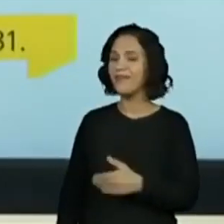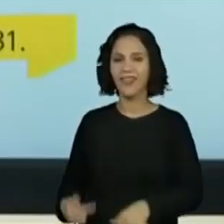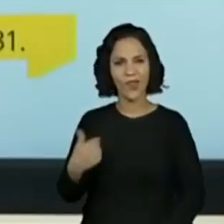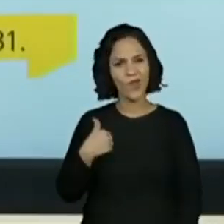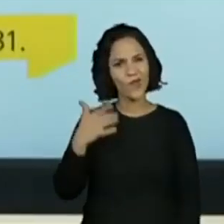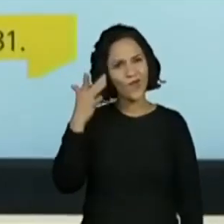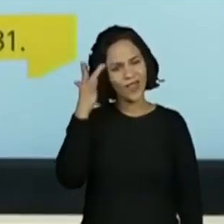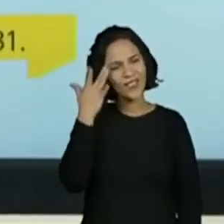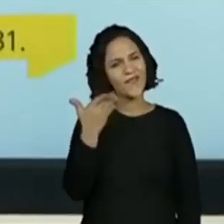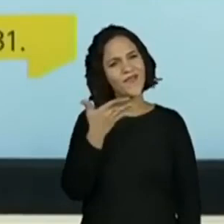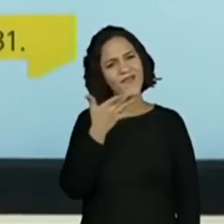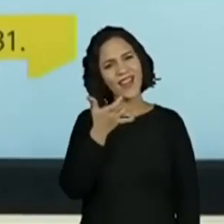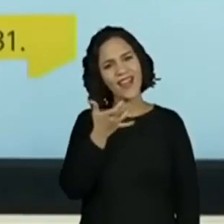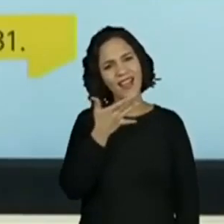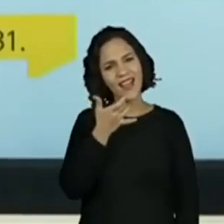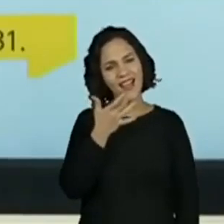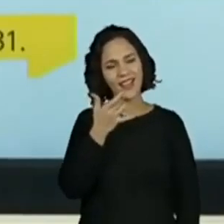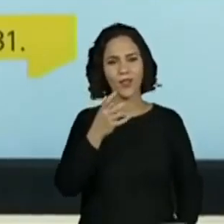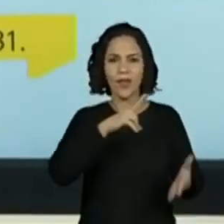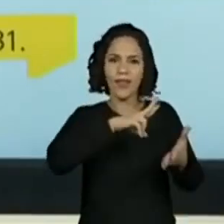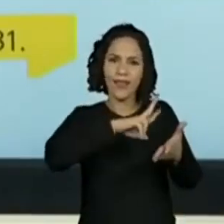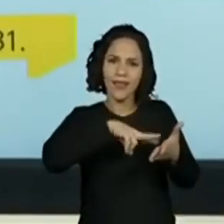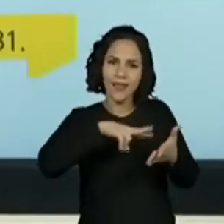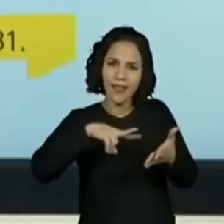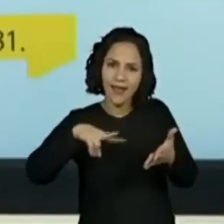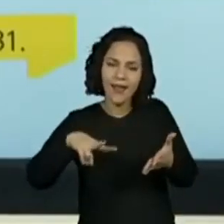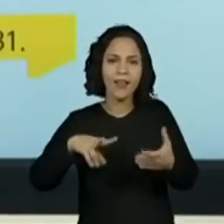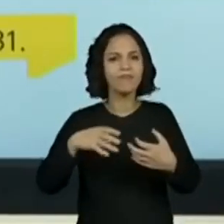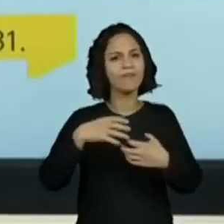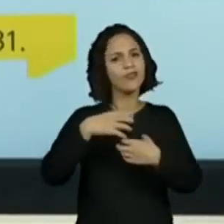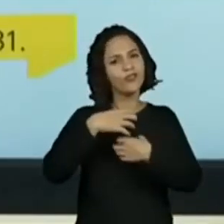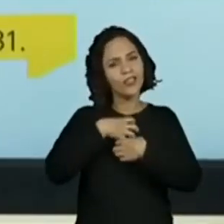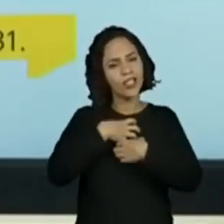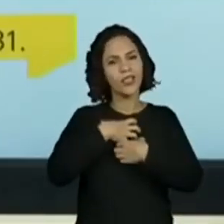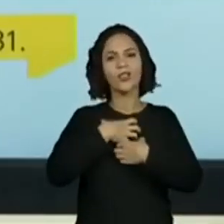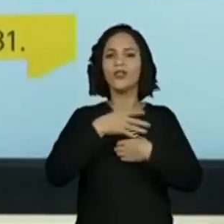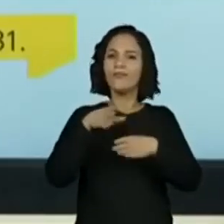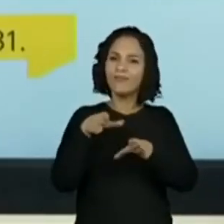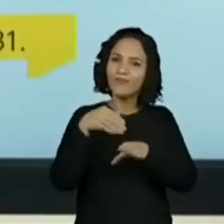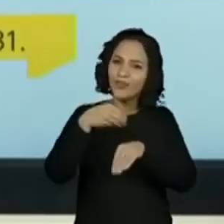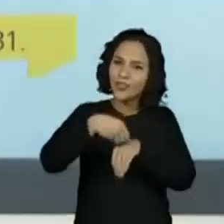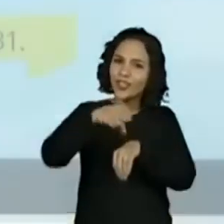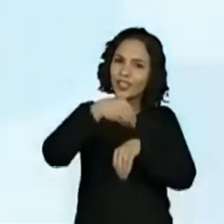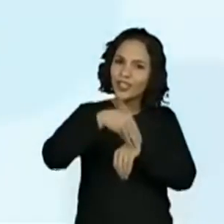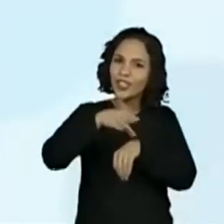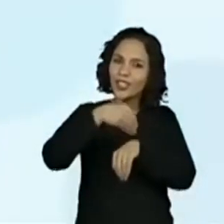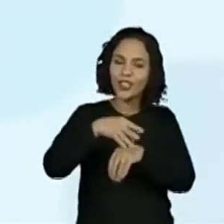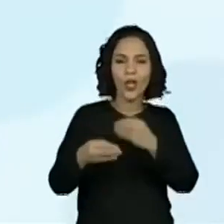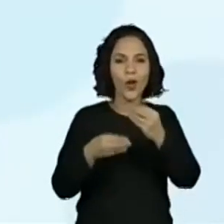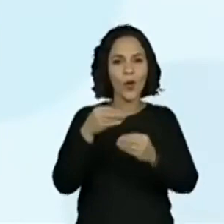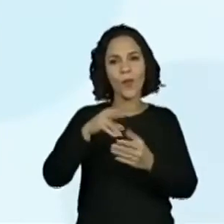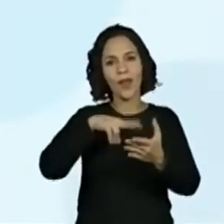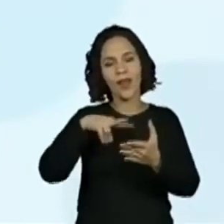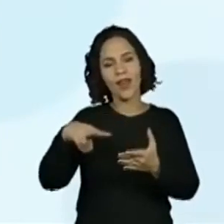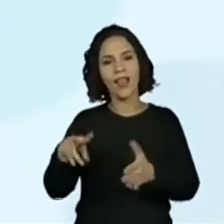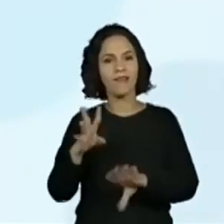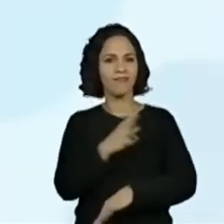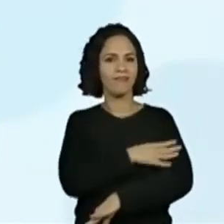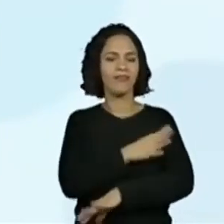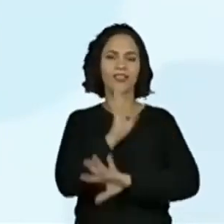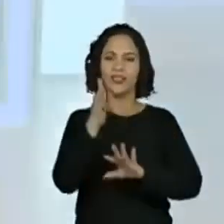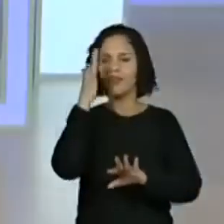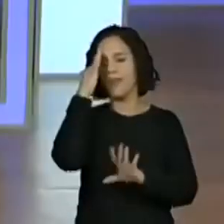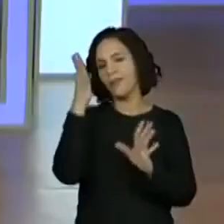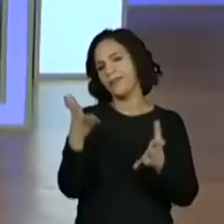professora, realizar assim a leitura, com esses procedimentos de leitura que nós já falamos bastante, quarto ano já está craque